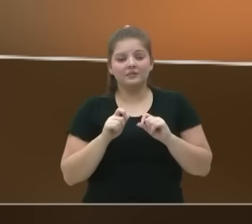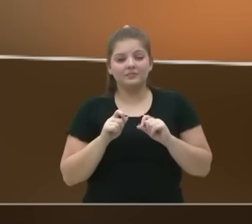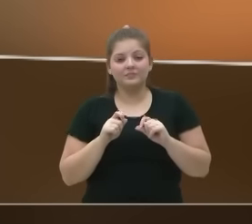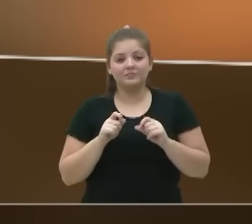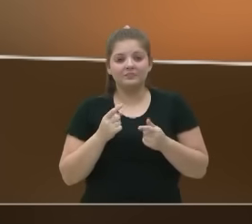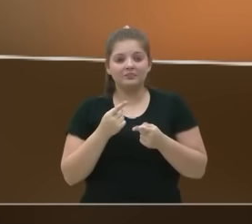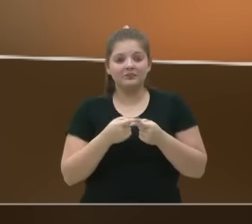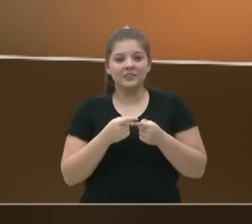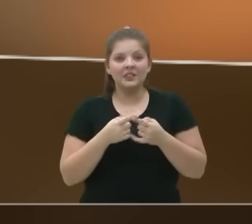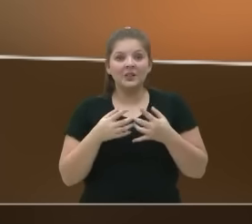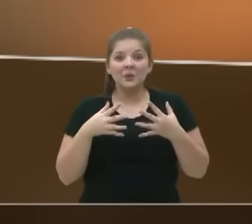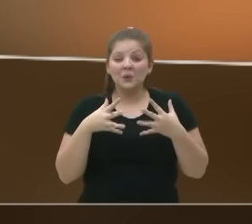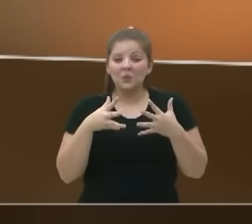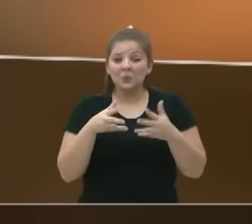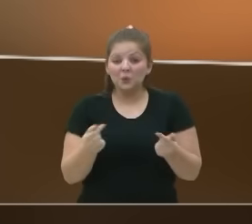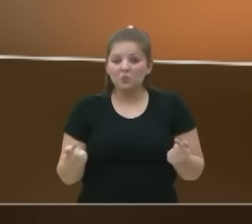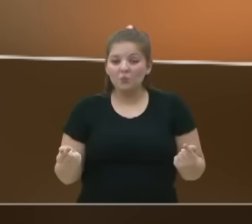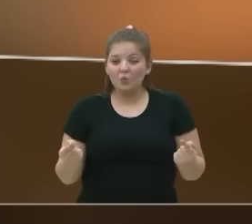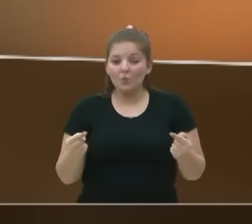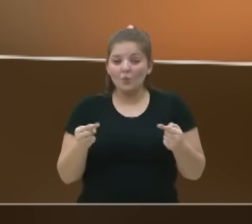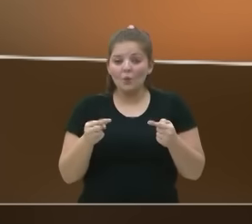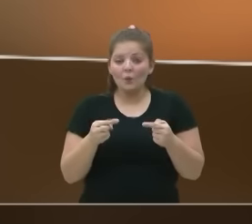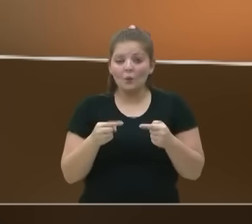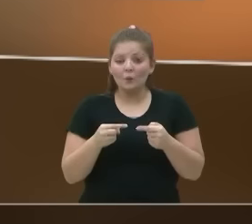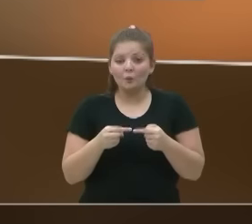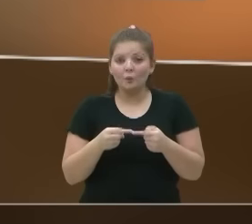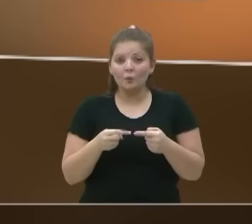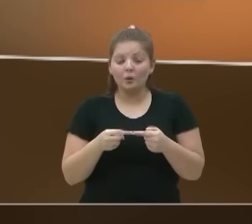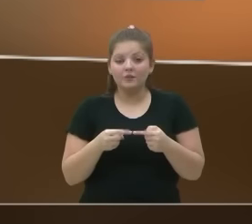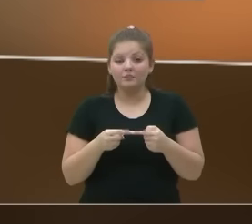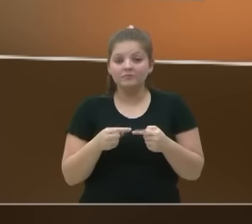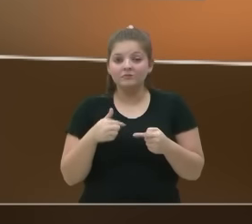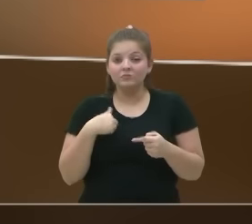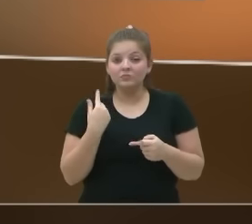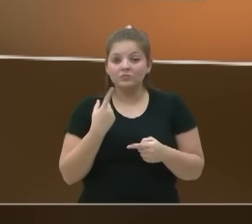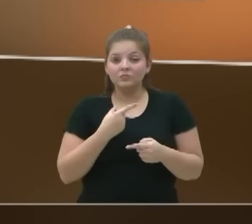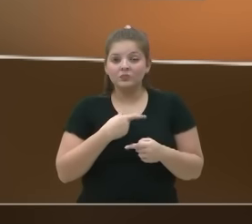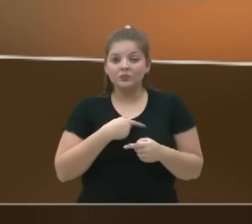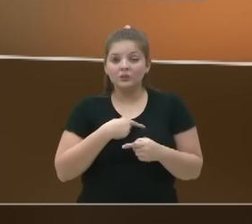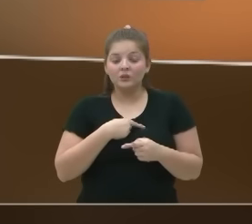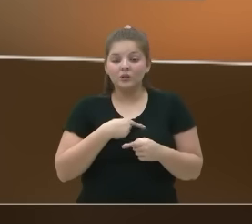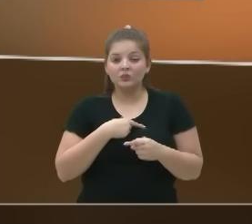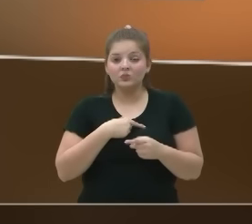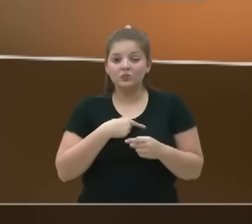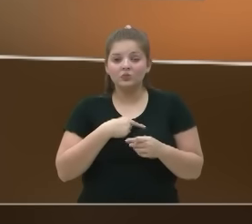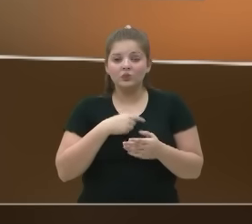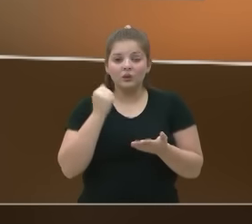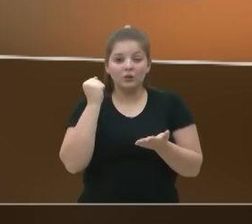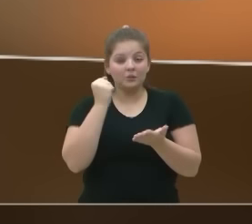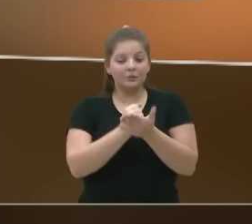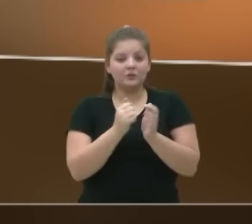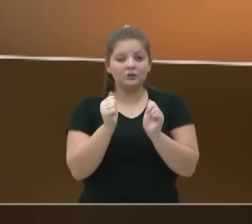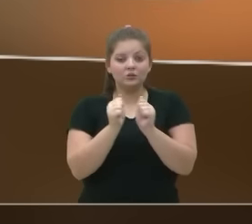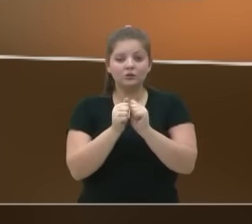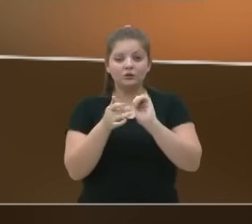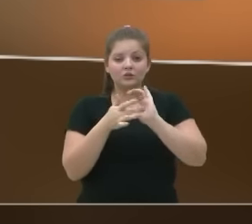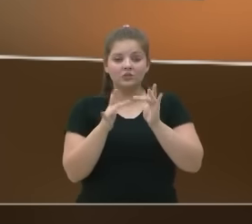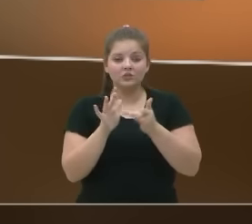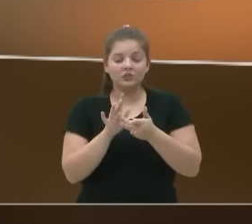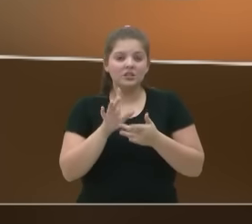porque tem tudo a ver com nosso compromisso com Jesus. Sim, Dia Mundial